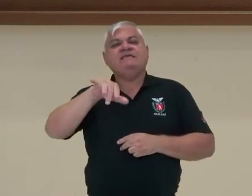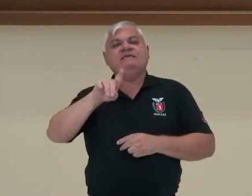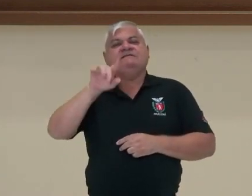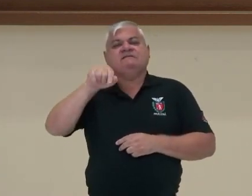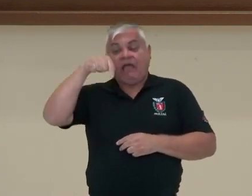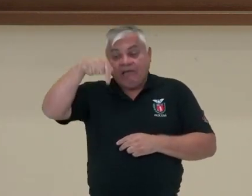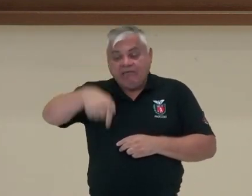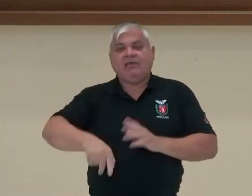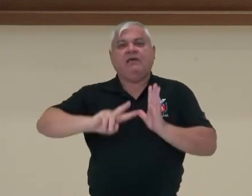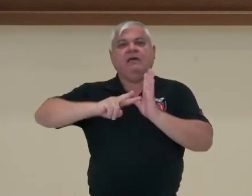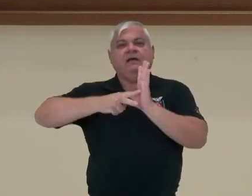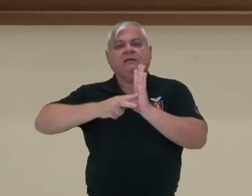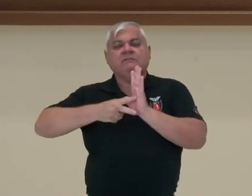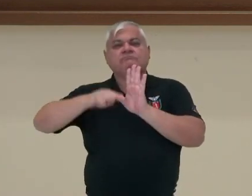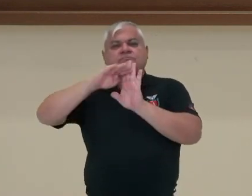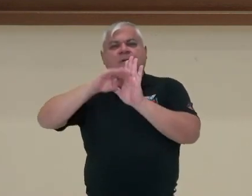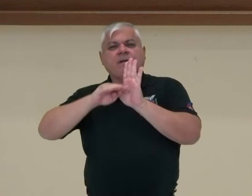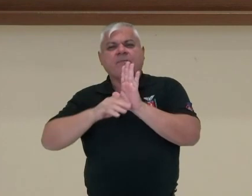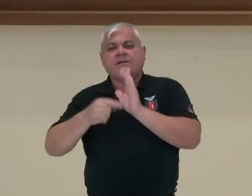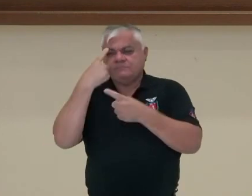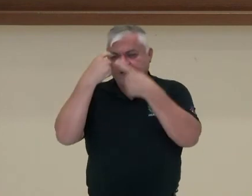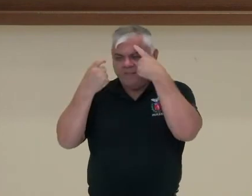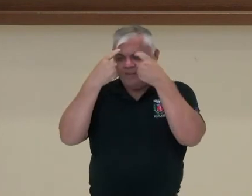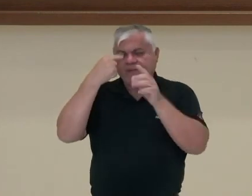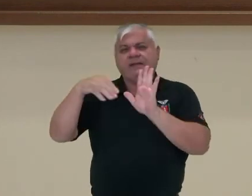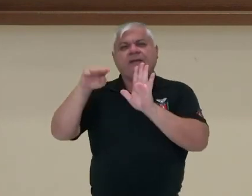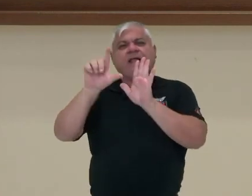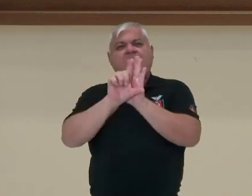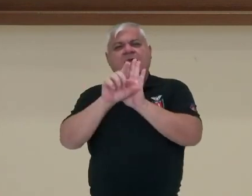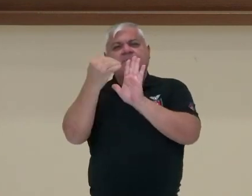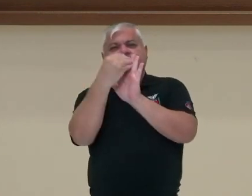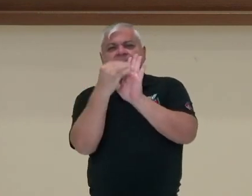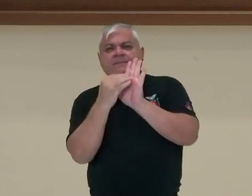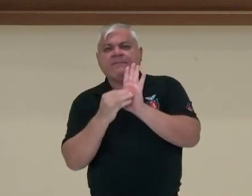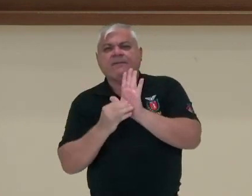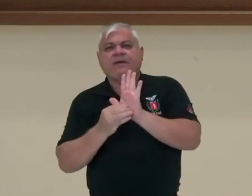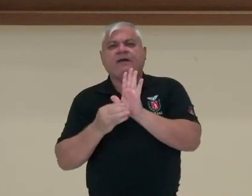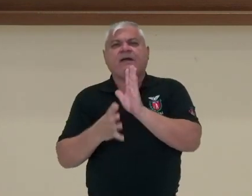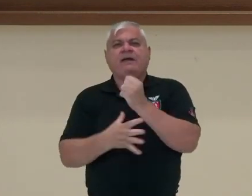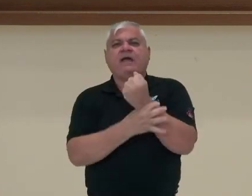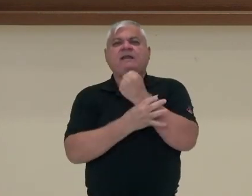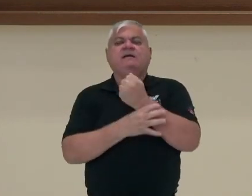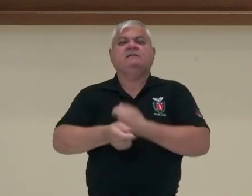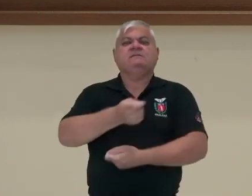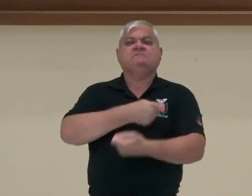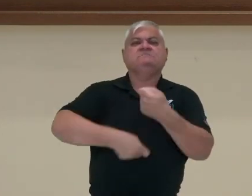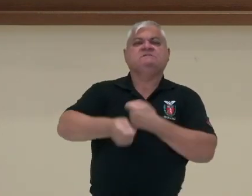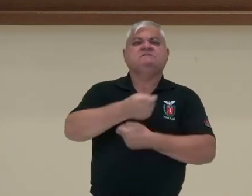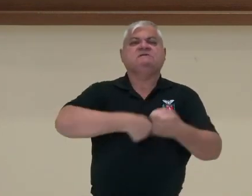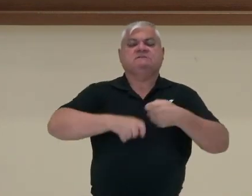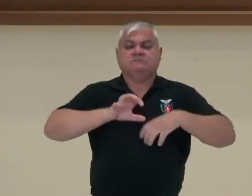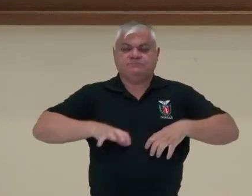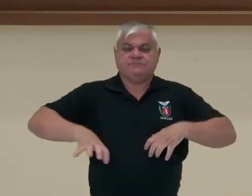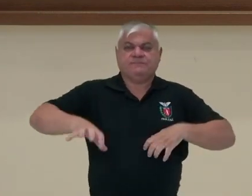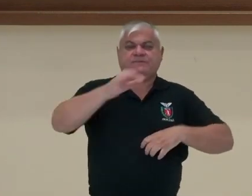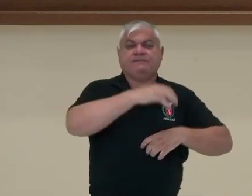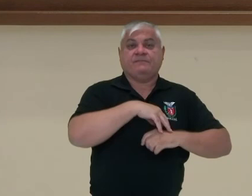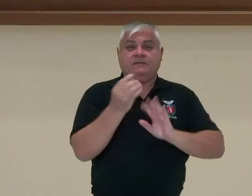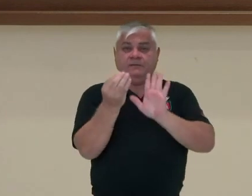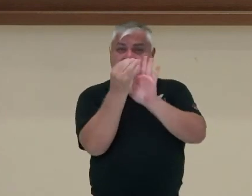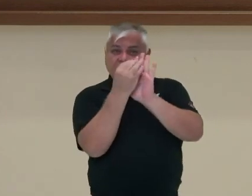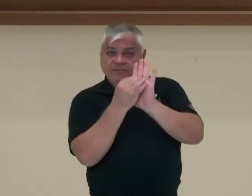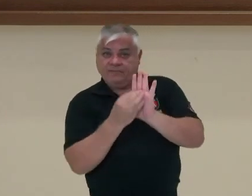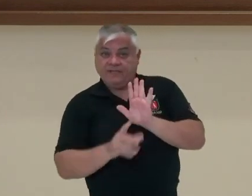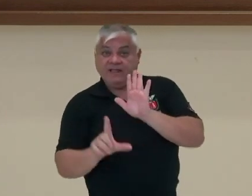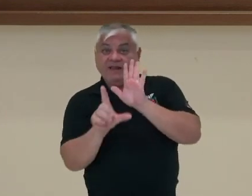que criava leis que garantiam então a administração das colônias. Criavam leis e